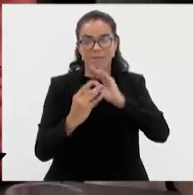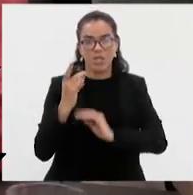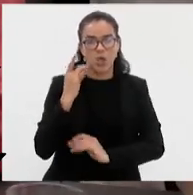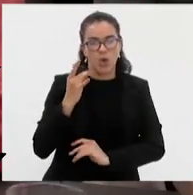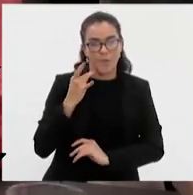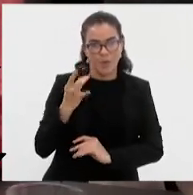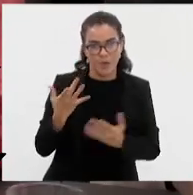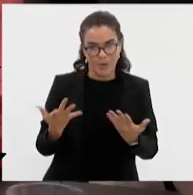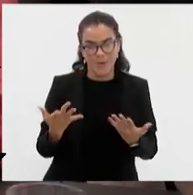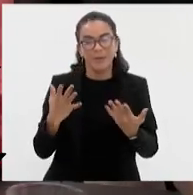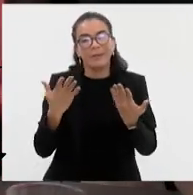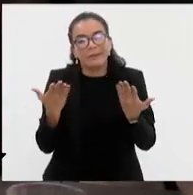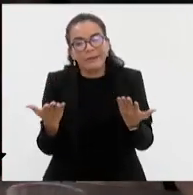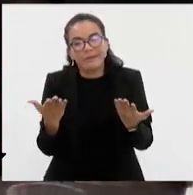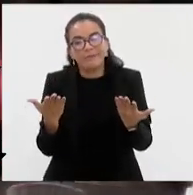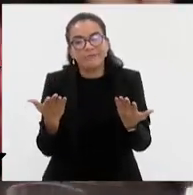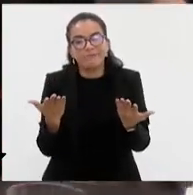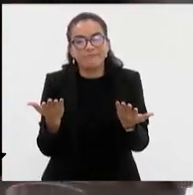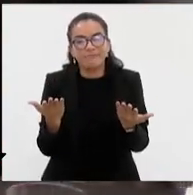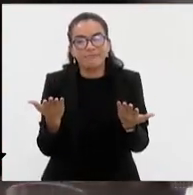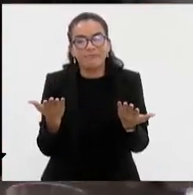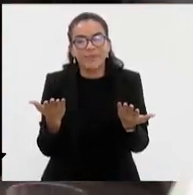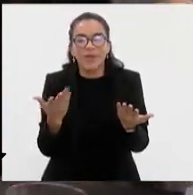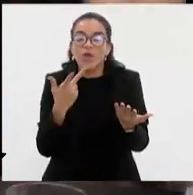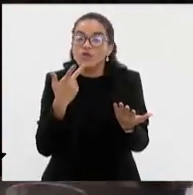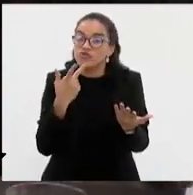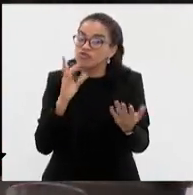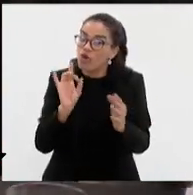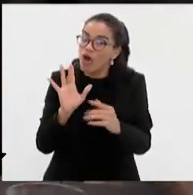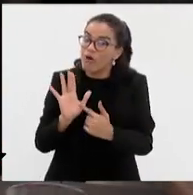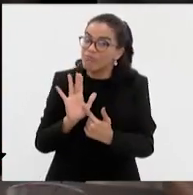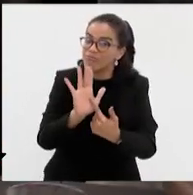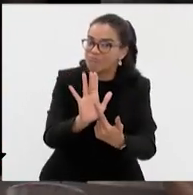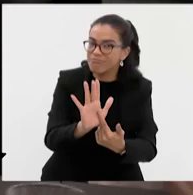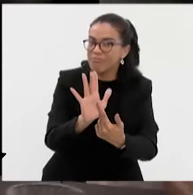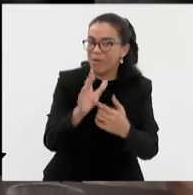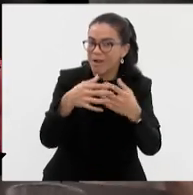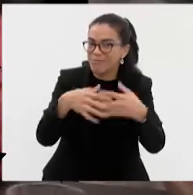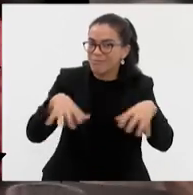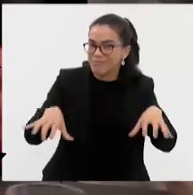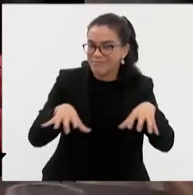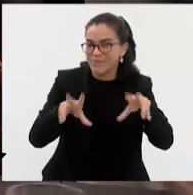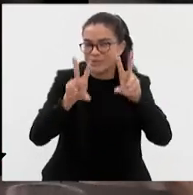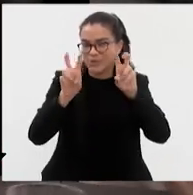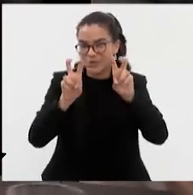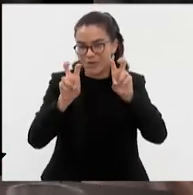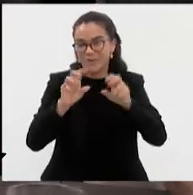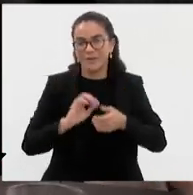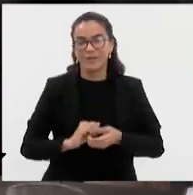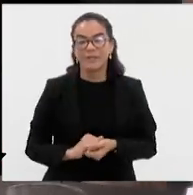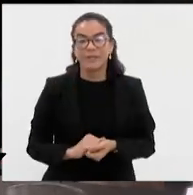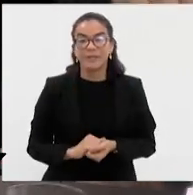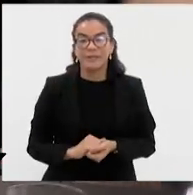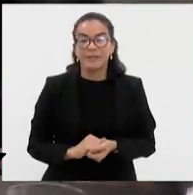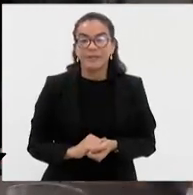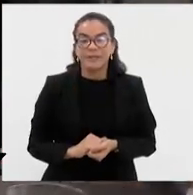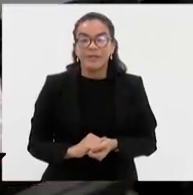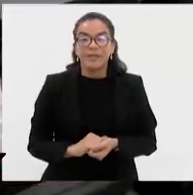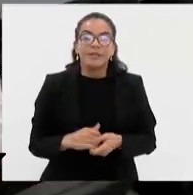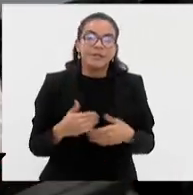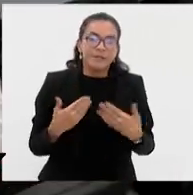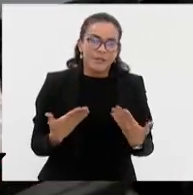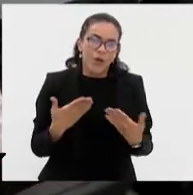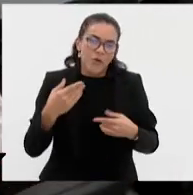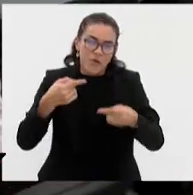só aqui um reparo para distinguir da colocação de Vossa Excelência. Bem, eu vou